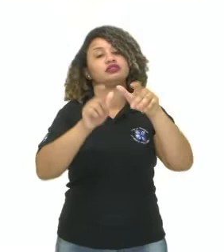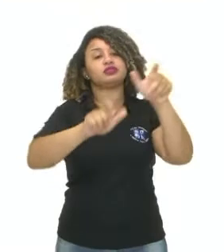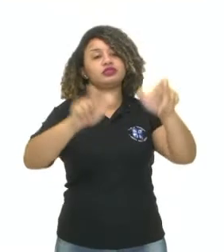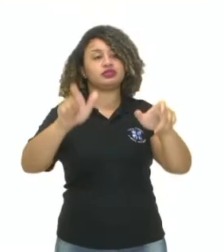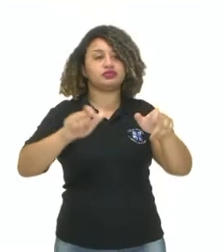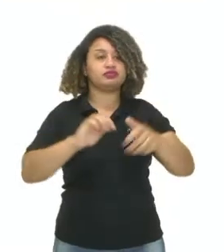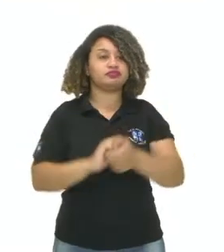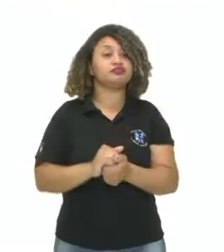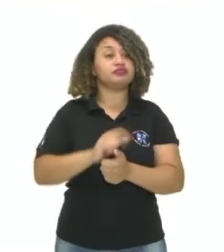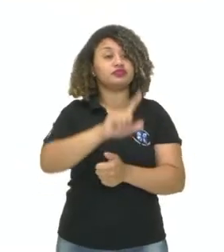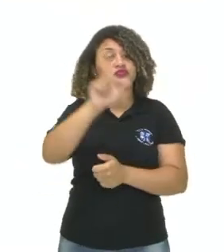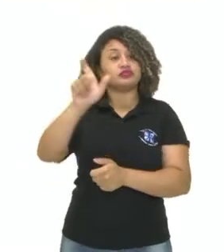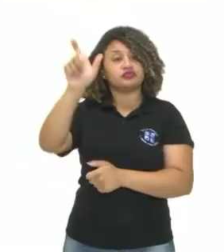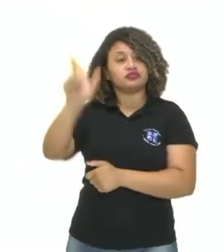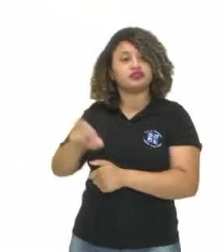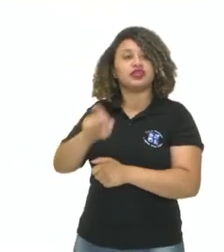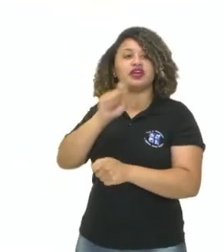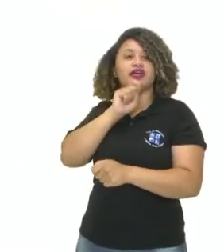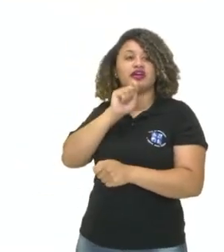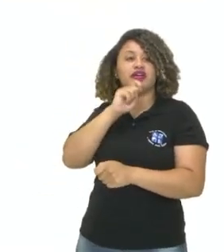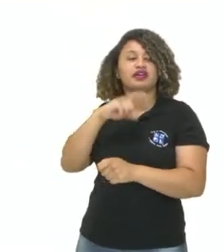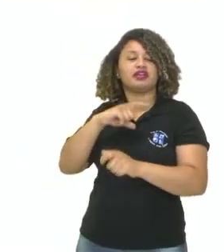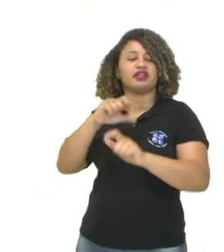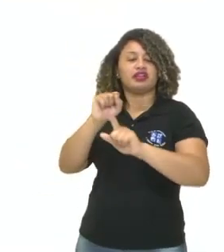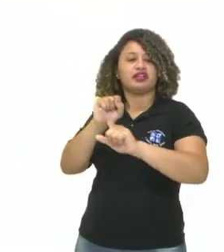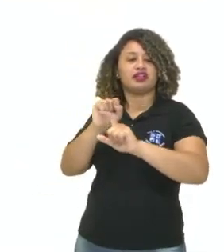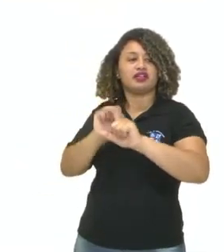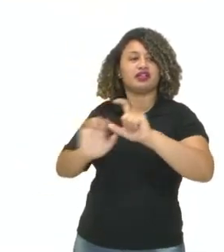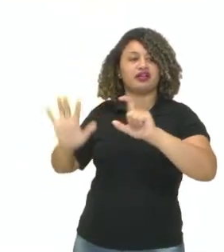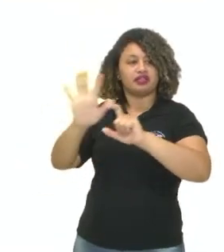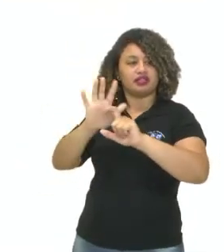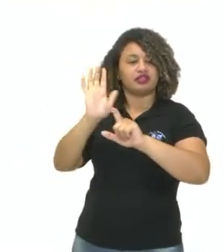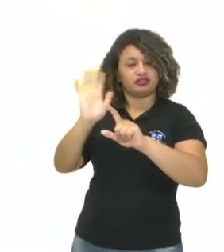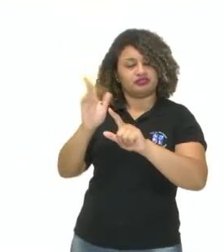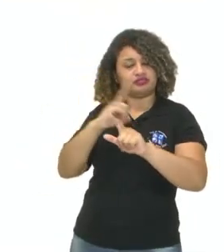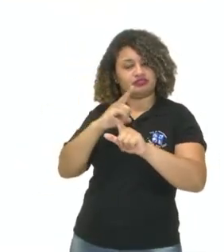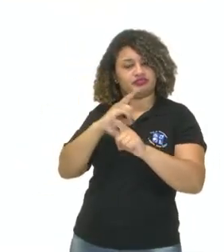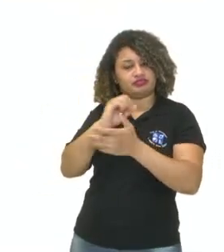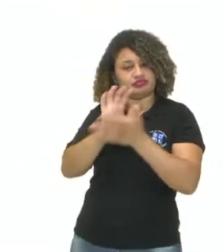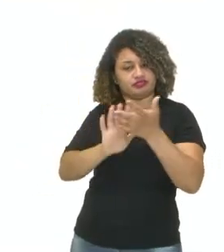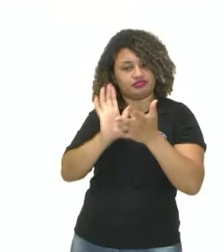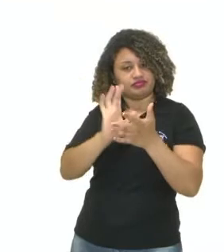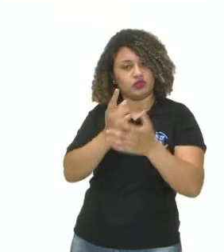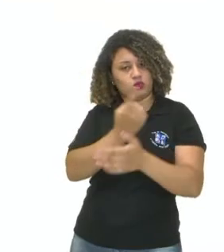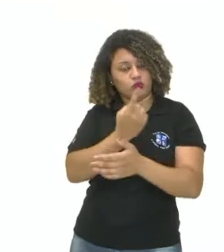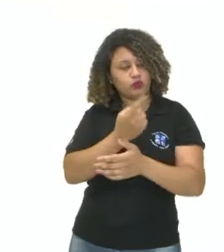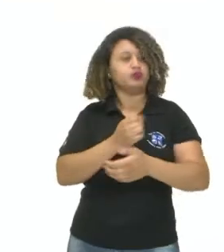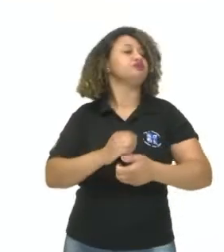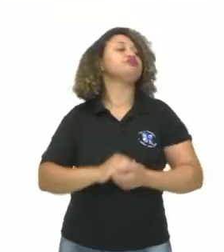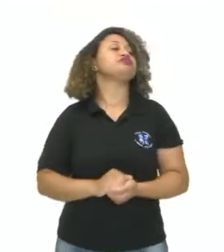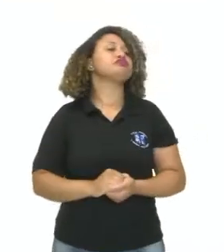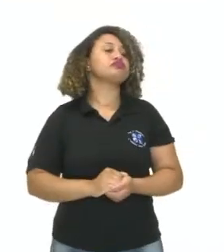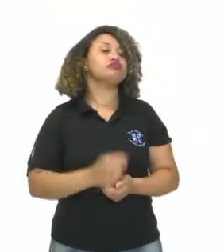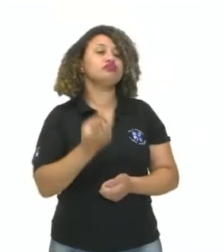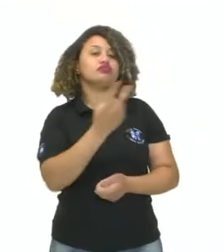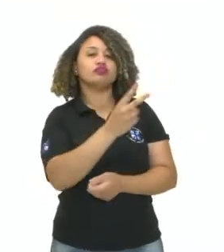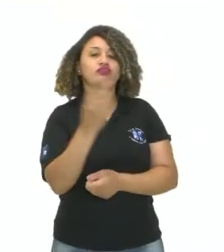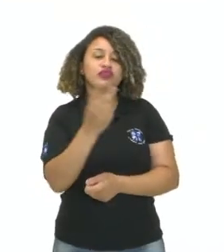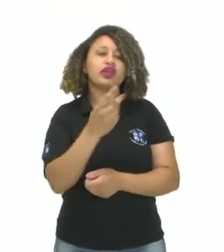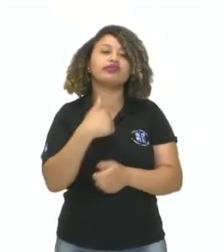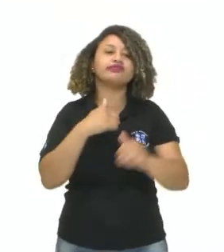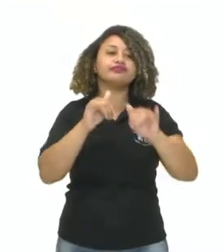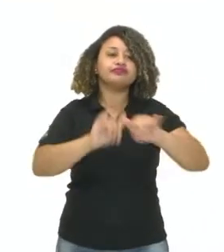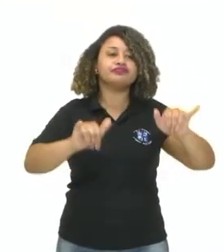ainda para você consultar a charge que já fizemos alguma atividade. A manchete e a charge foram publicadas